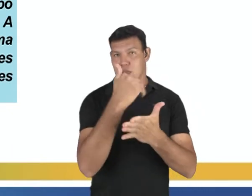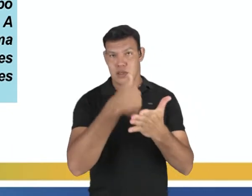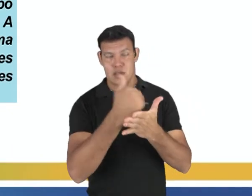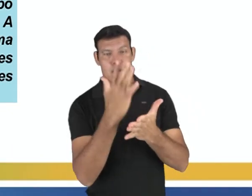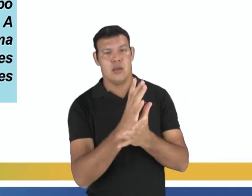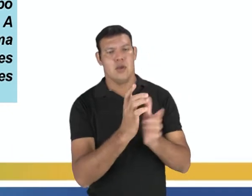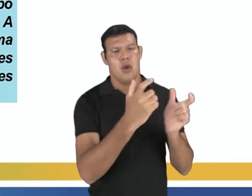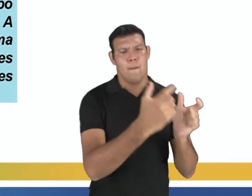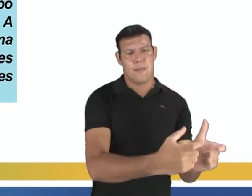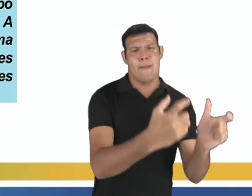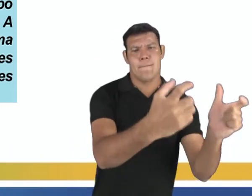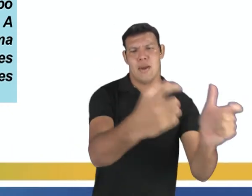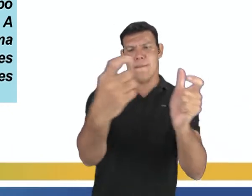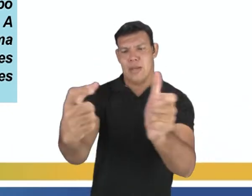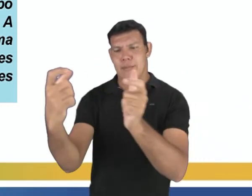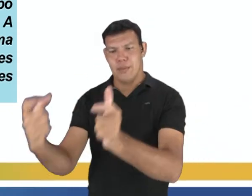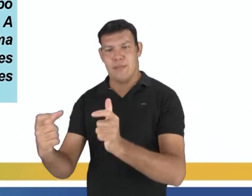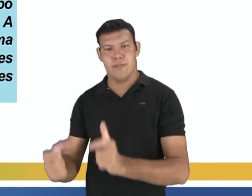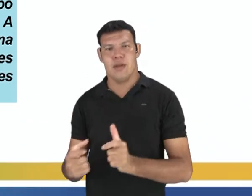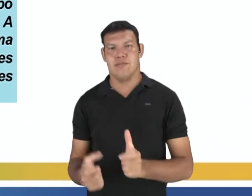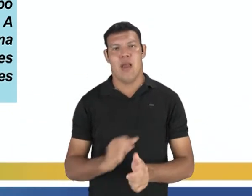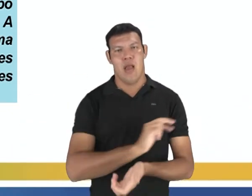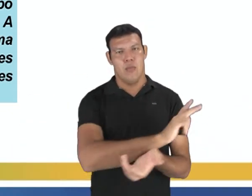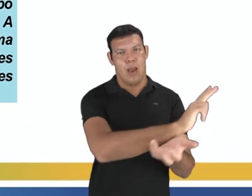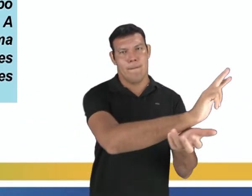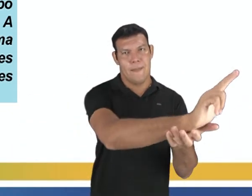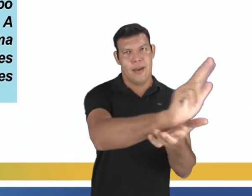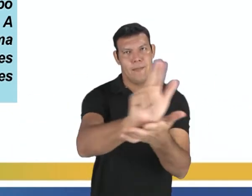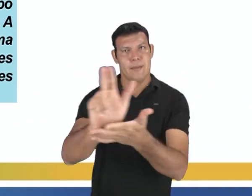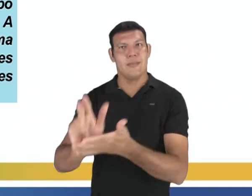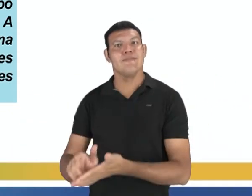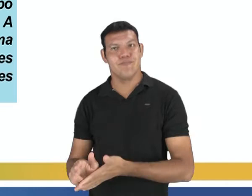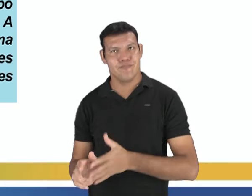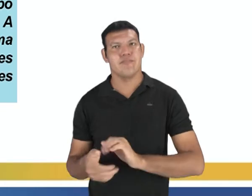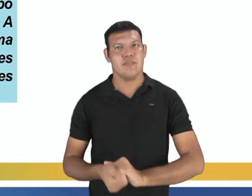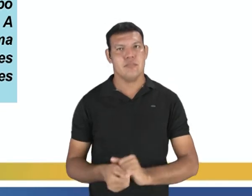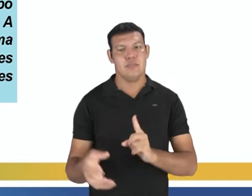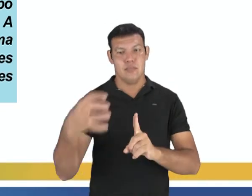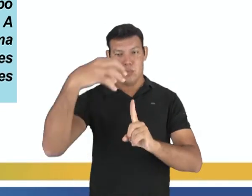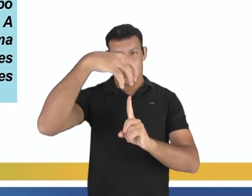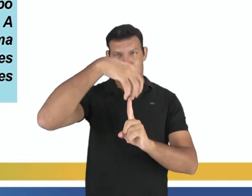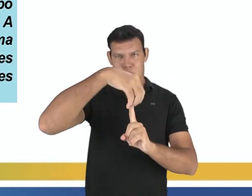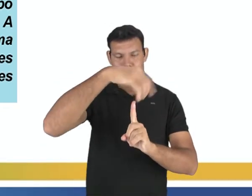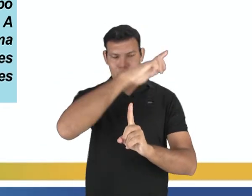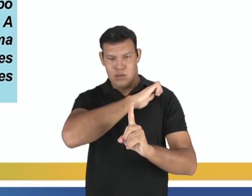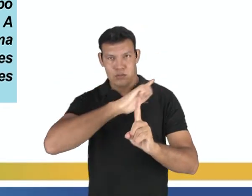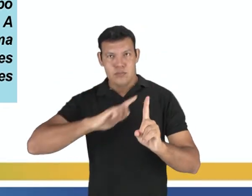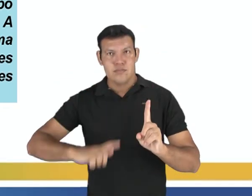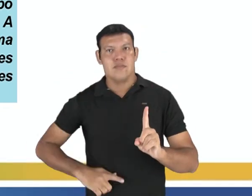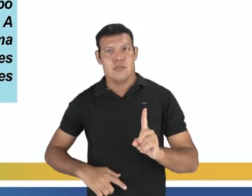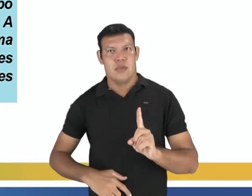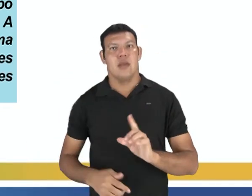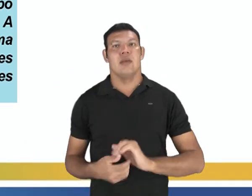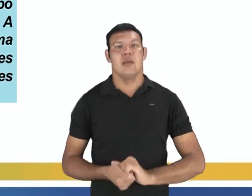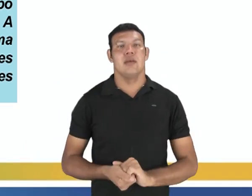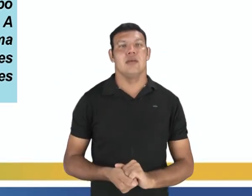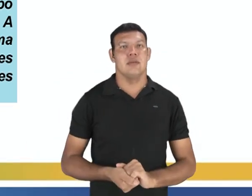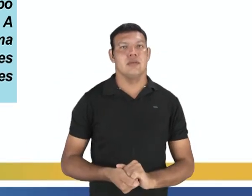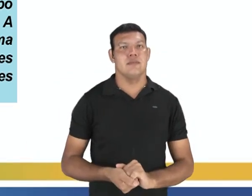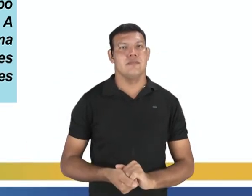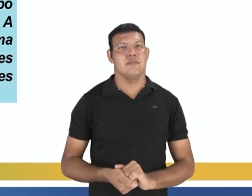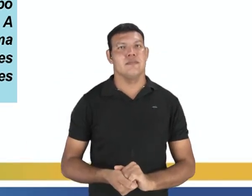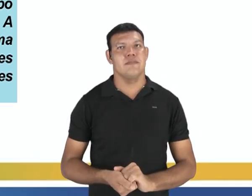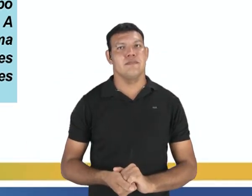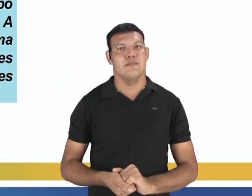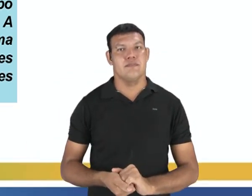diversas cidades, né, que aí eram governadas por um soberano. É um pequeno estado soberano que